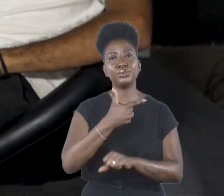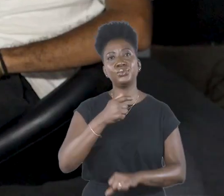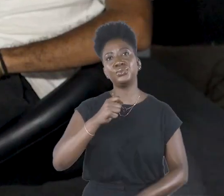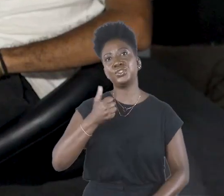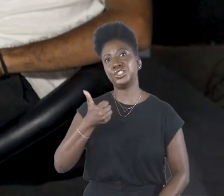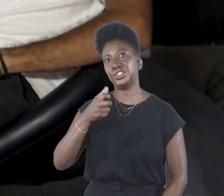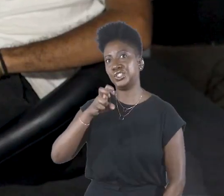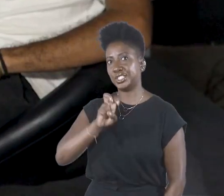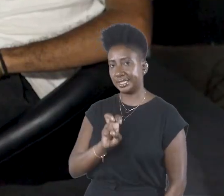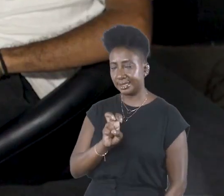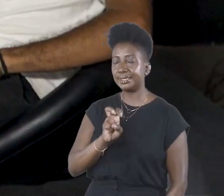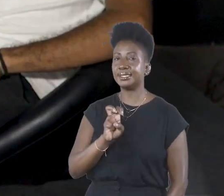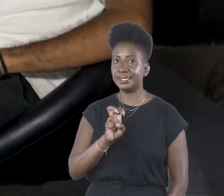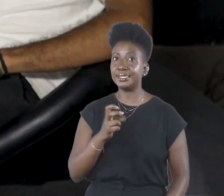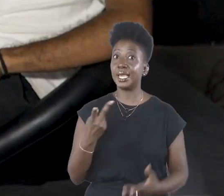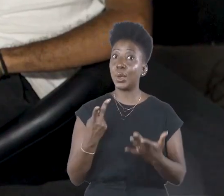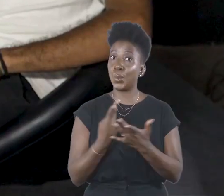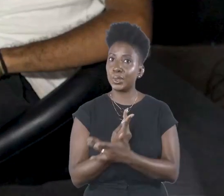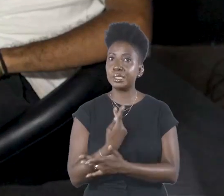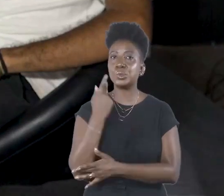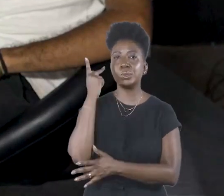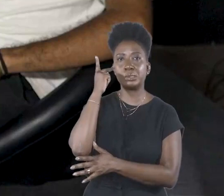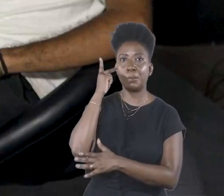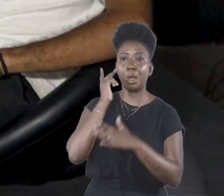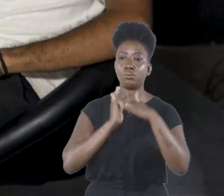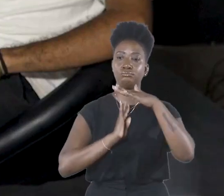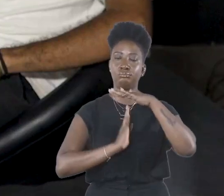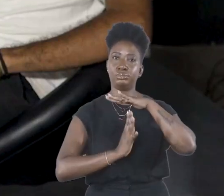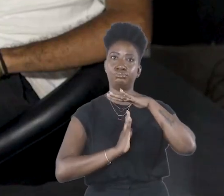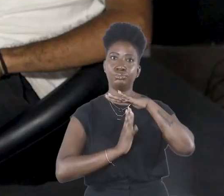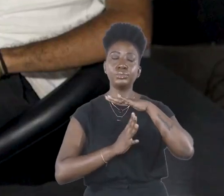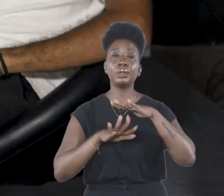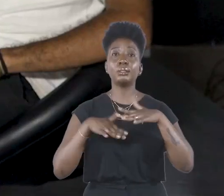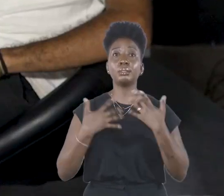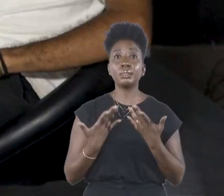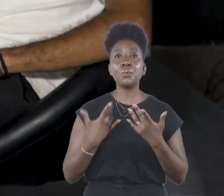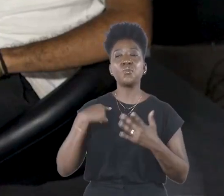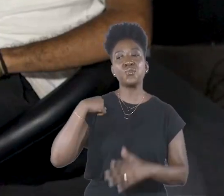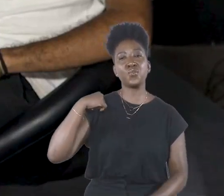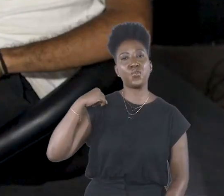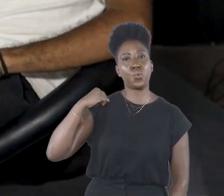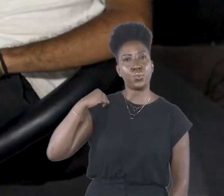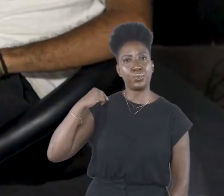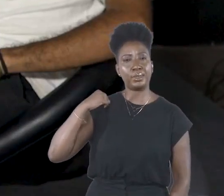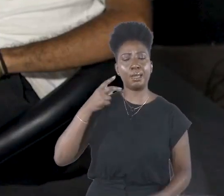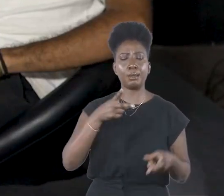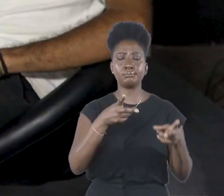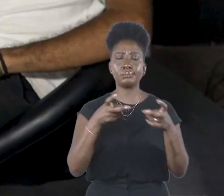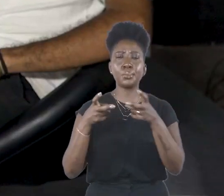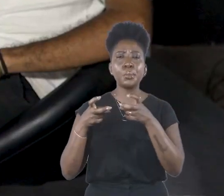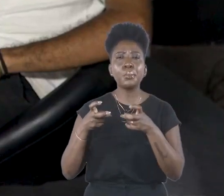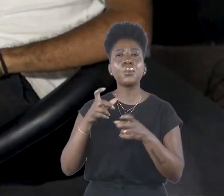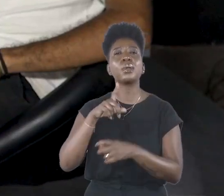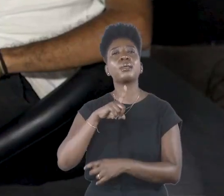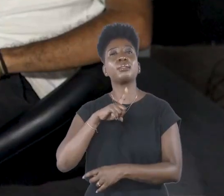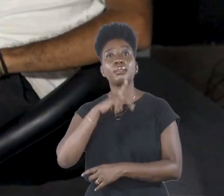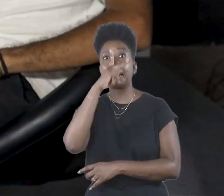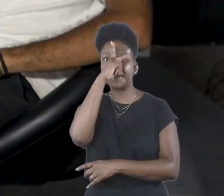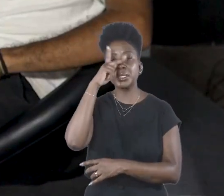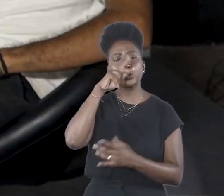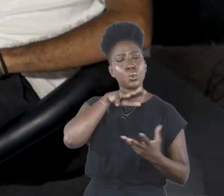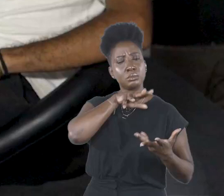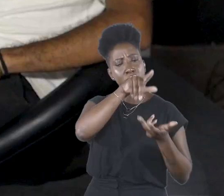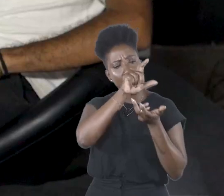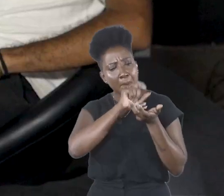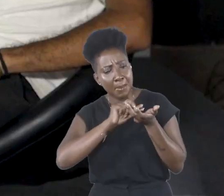2015, logo após a Copa do Mundo dos Refugiados, que aconteceu em São Paulo, em que voluntários da instituição Atados perceberam que havia